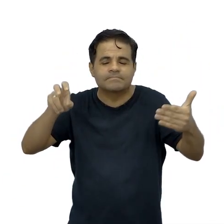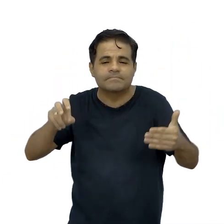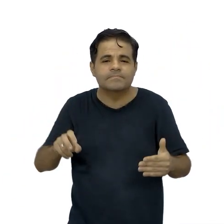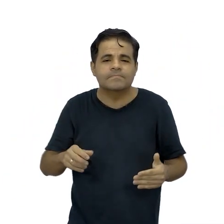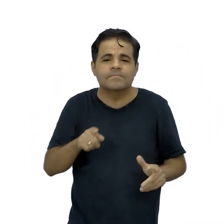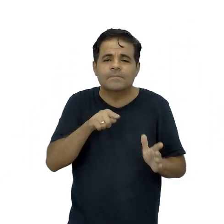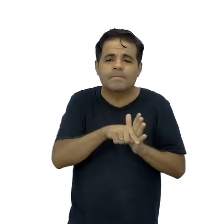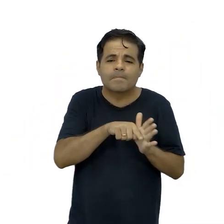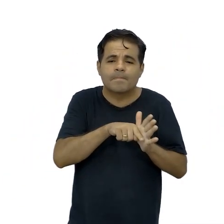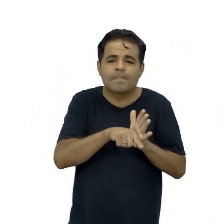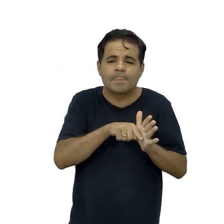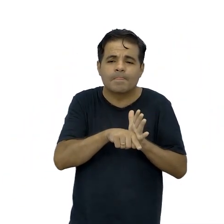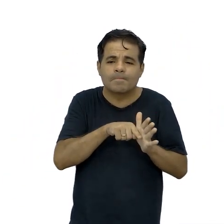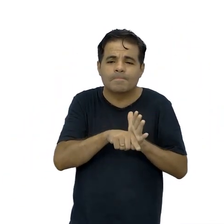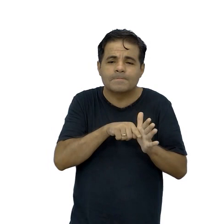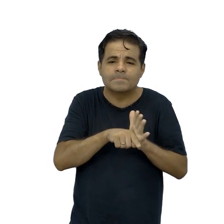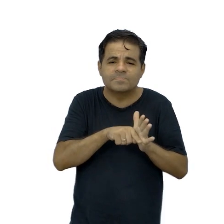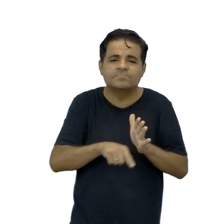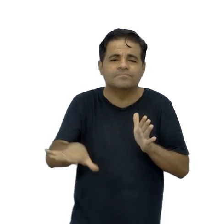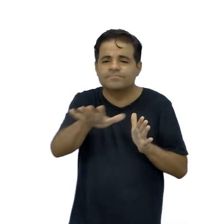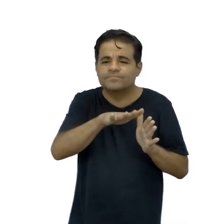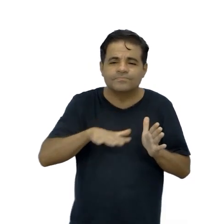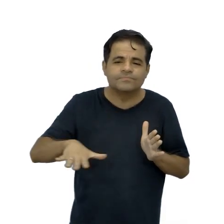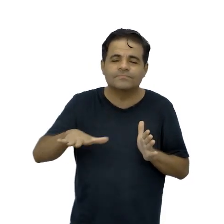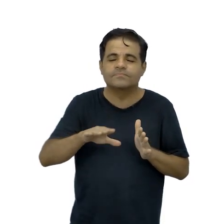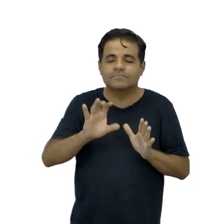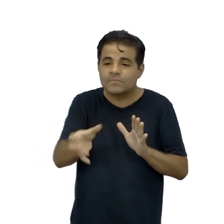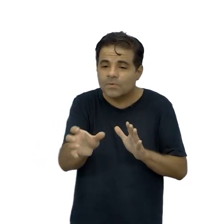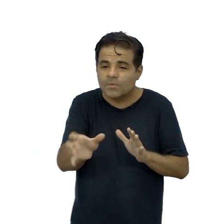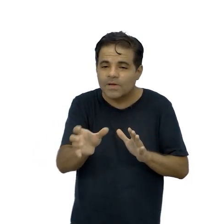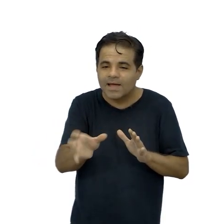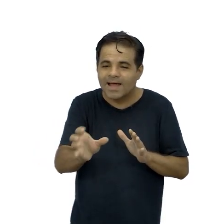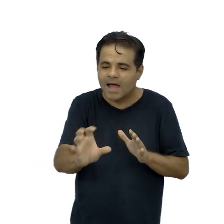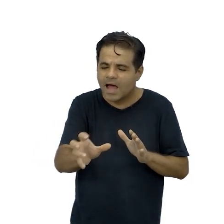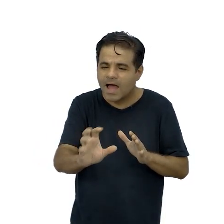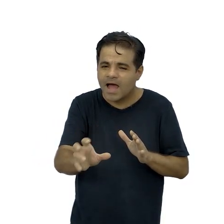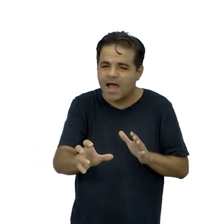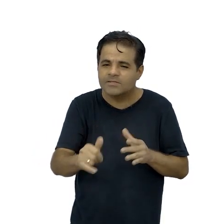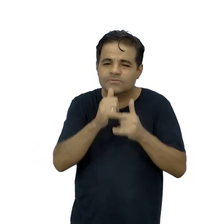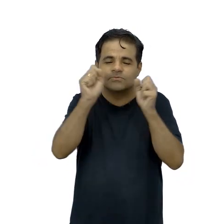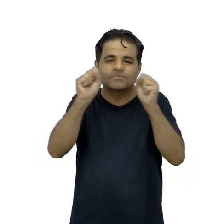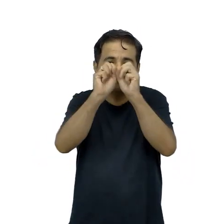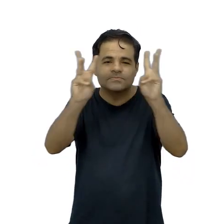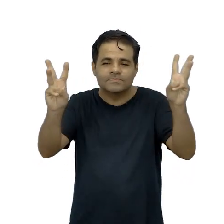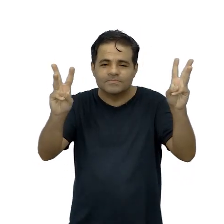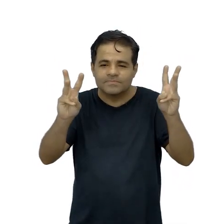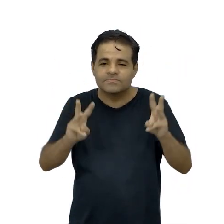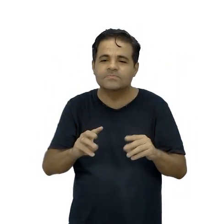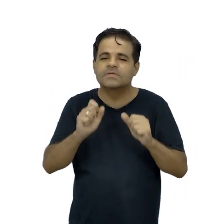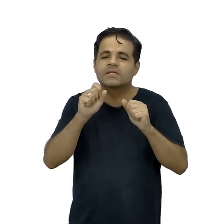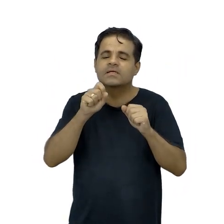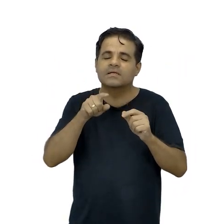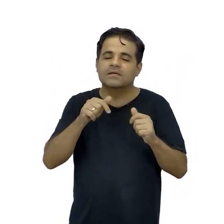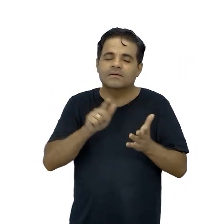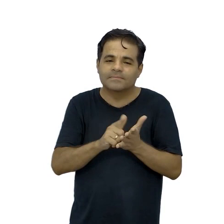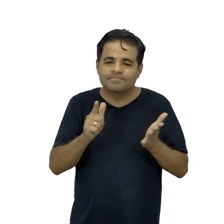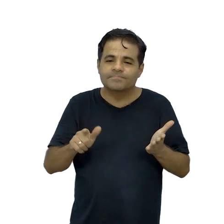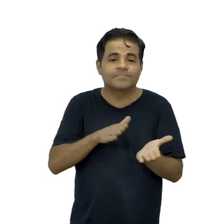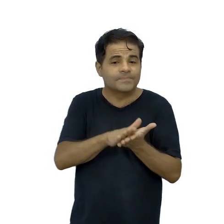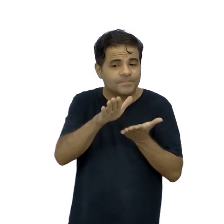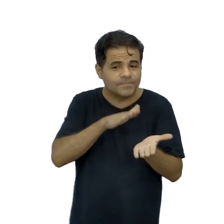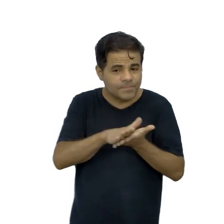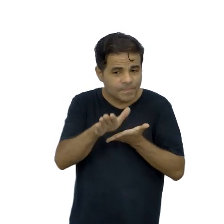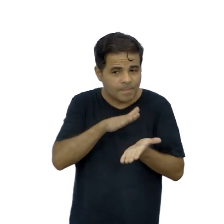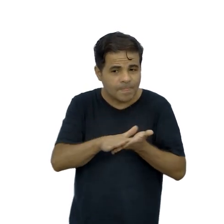uma pesquisa que é feita em rádio, TV, internet, jornais impressos,